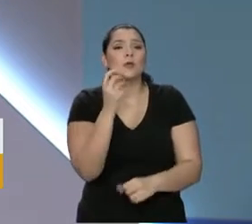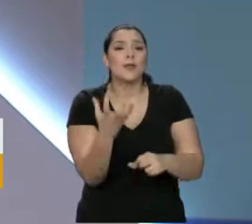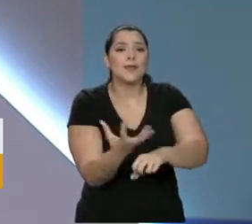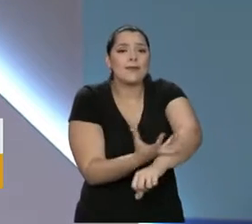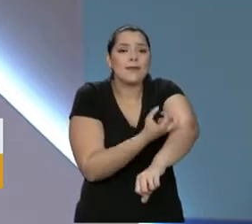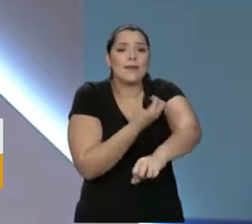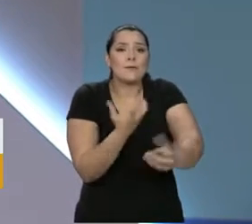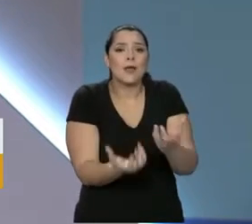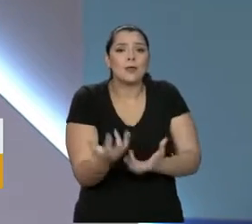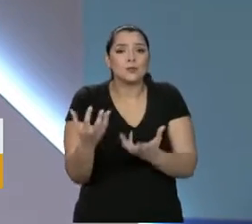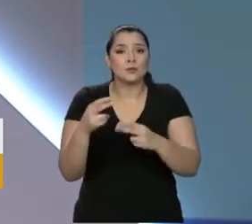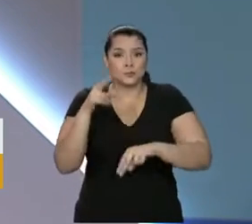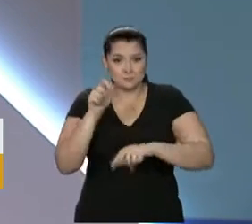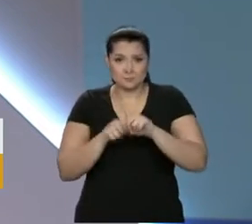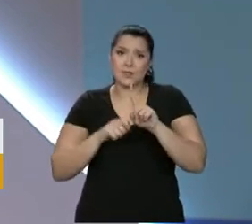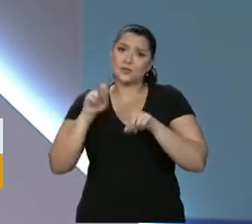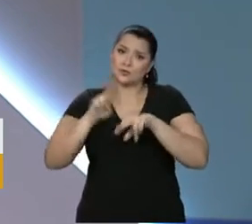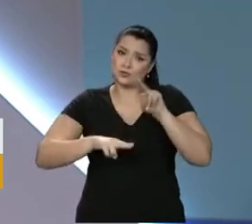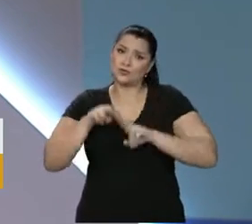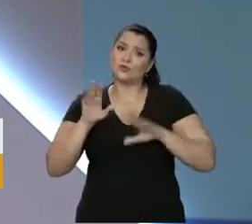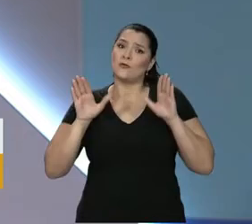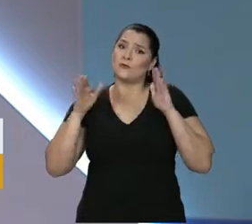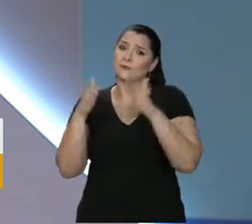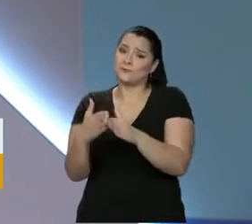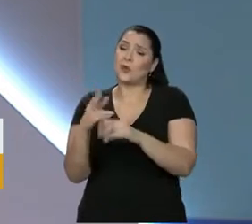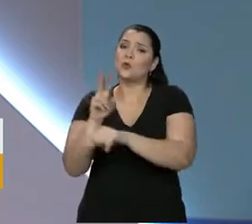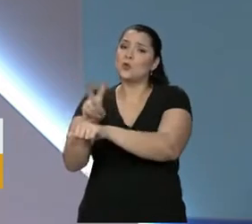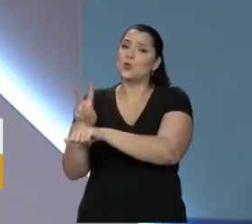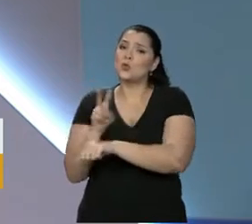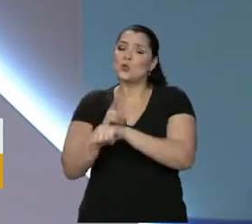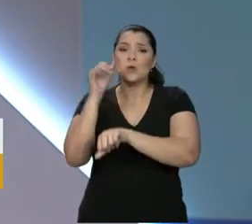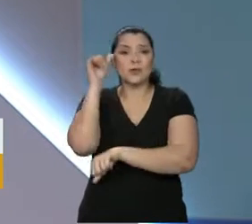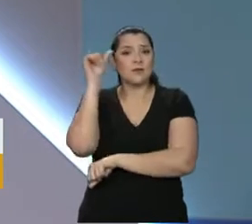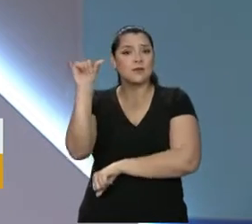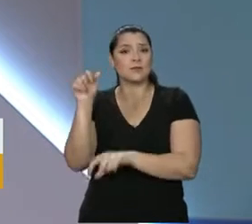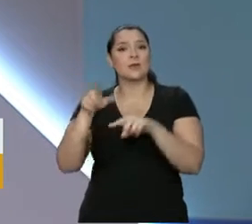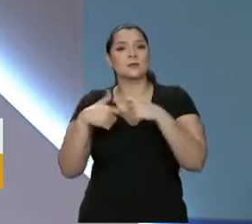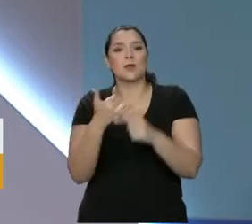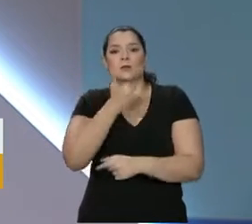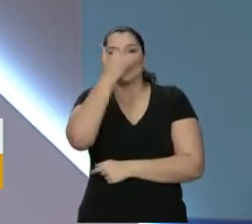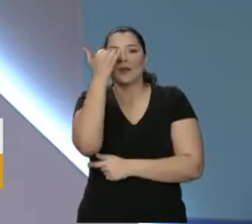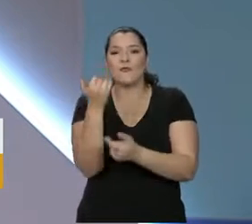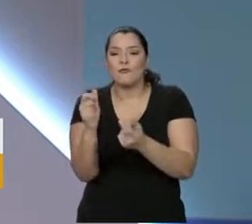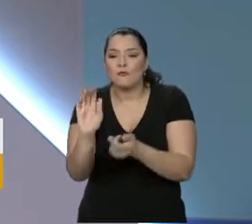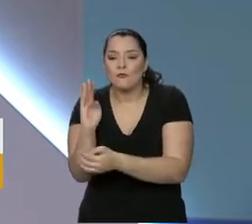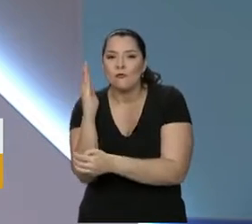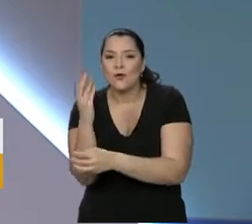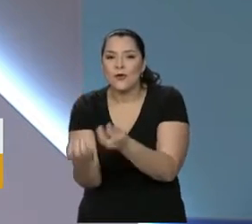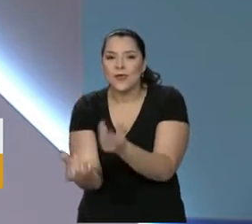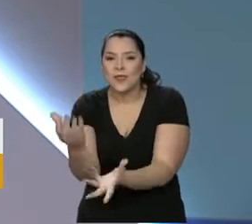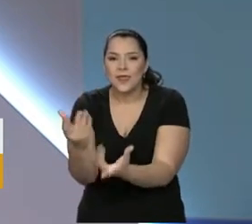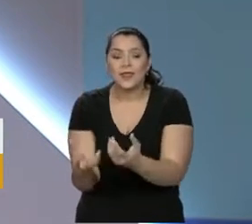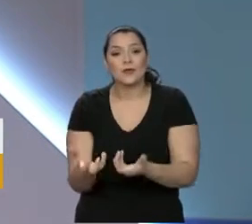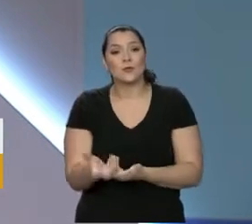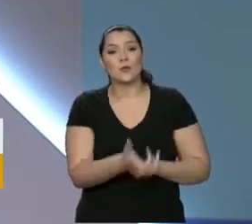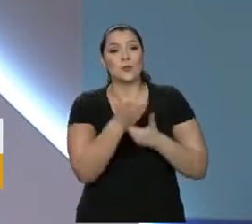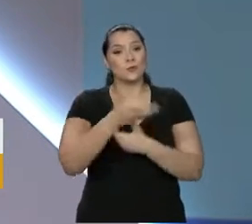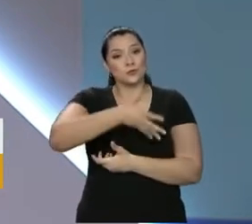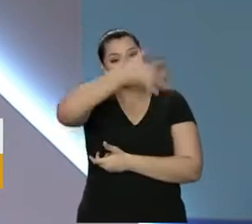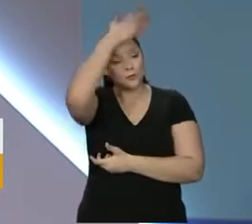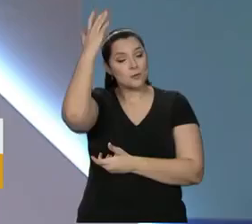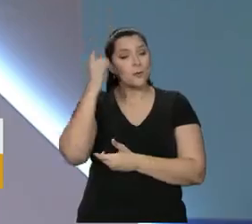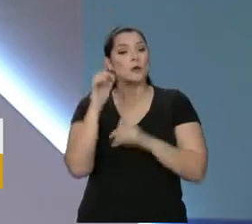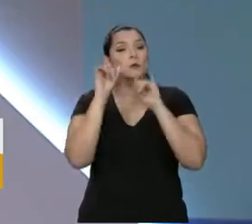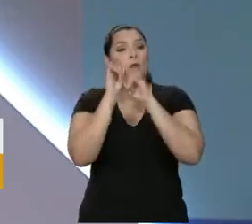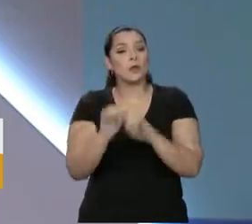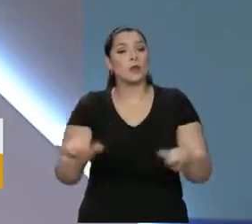este mês de junho aliás é um mês dedicado à prevenção das queimaduras por causa dos acidentes envolvendo as fogueiras Corpo de